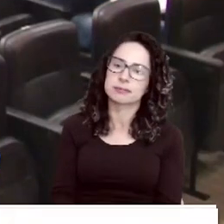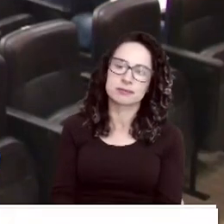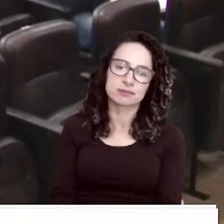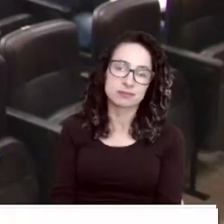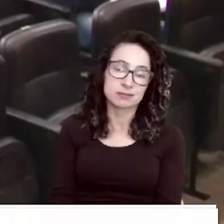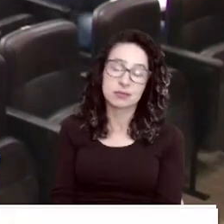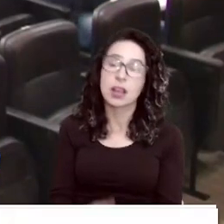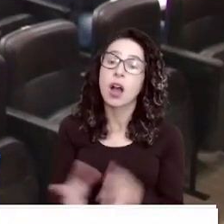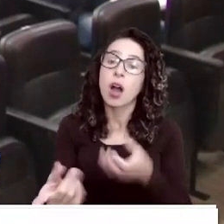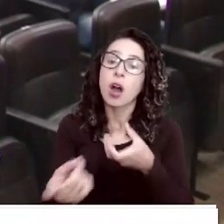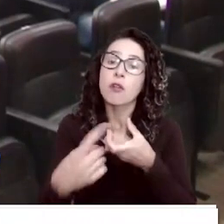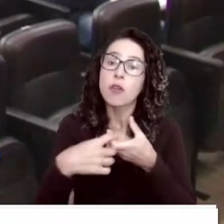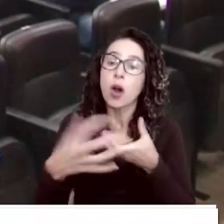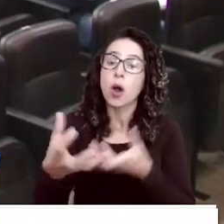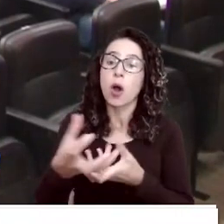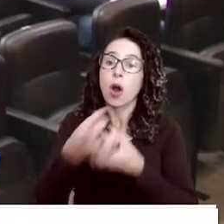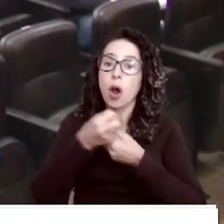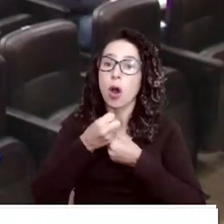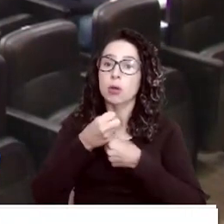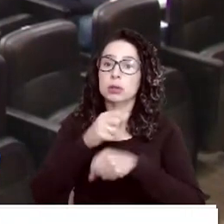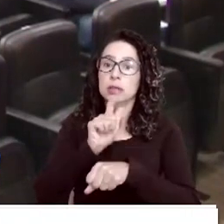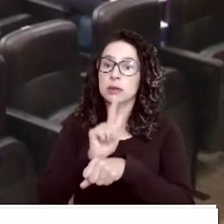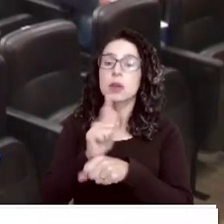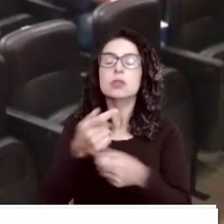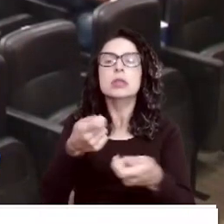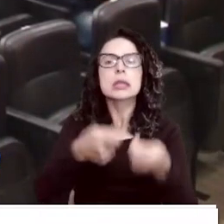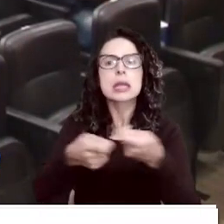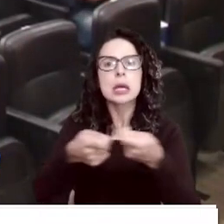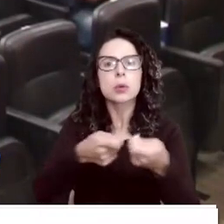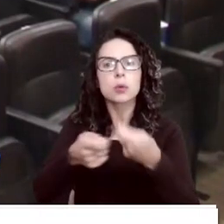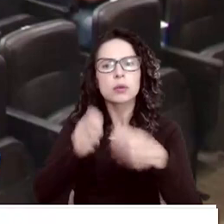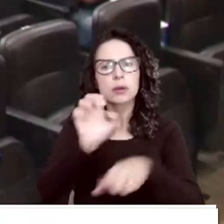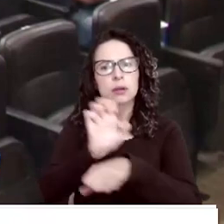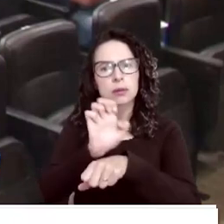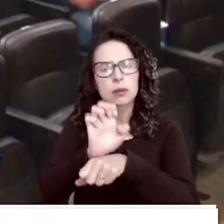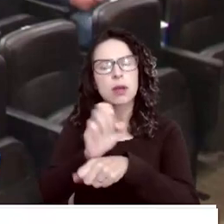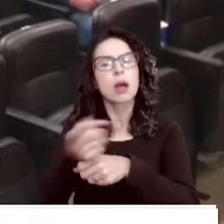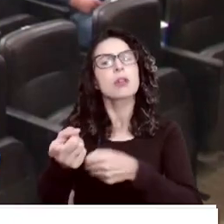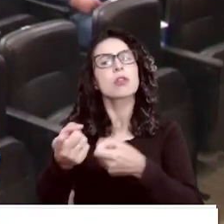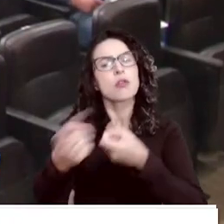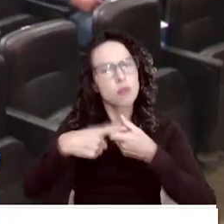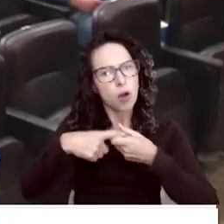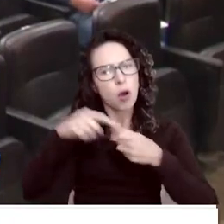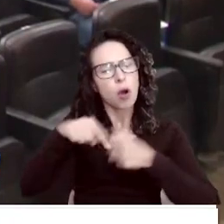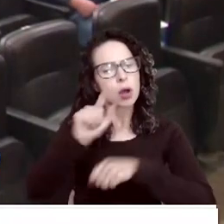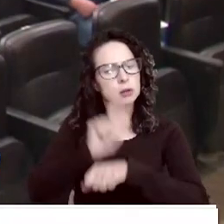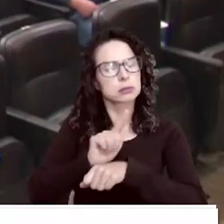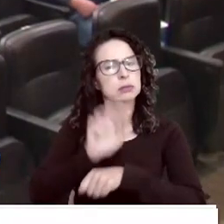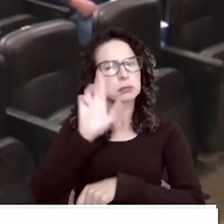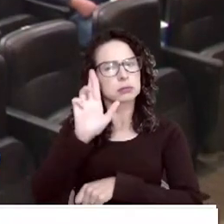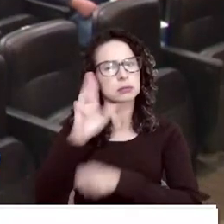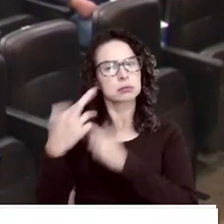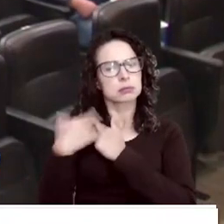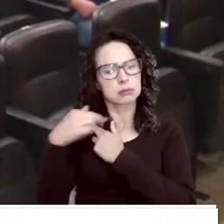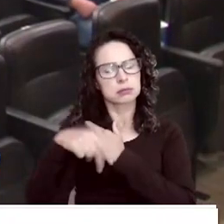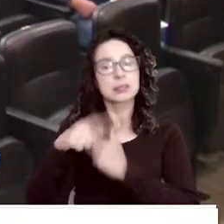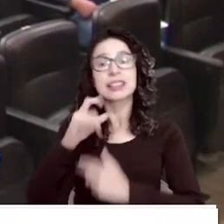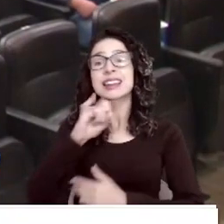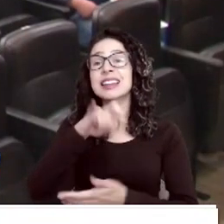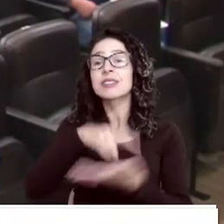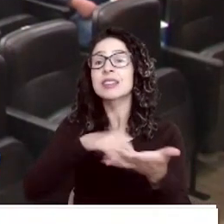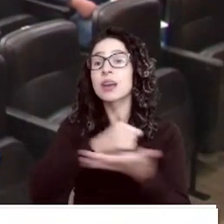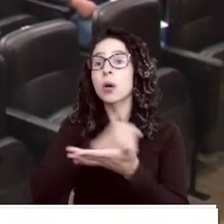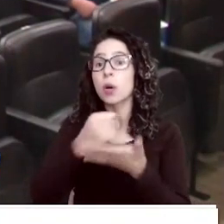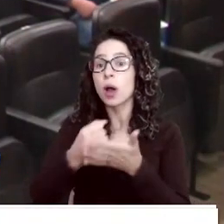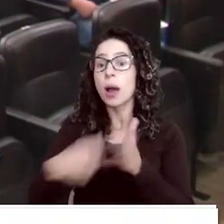retoma a gestão, negocie com o Estado, traz a gestão de volta, porque você contratando, você é dono do